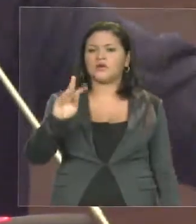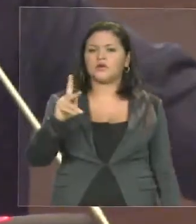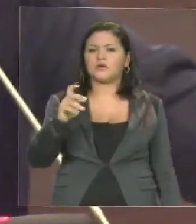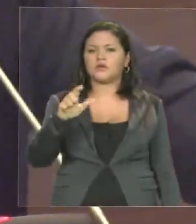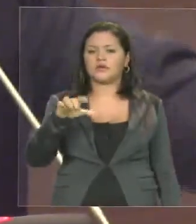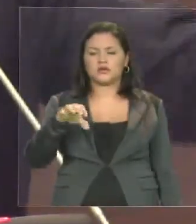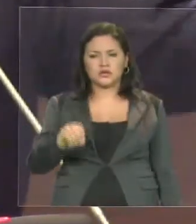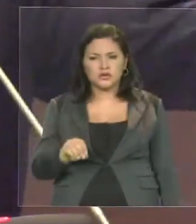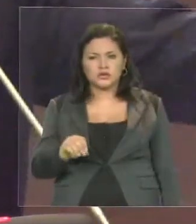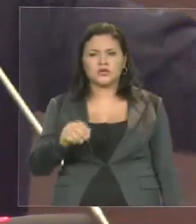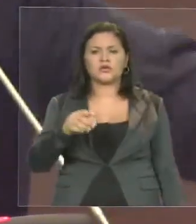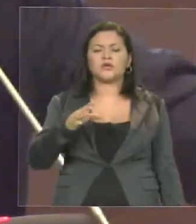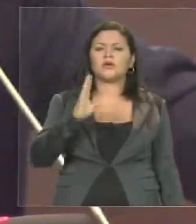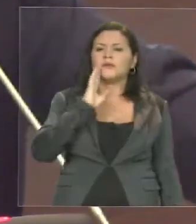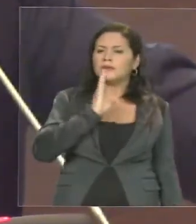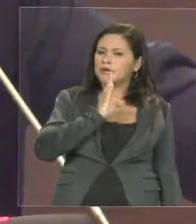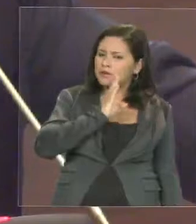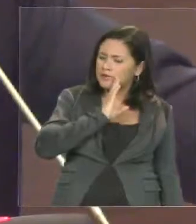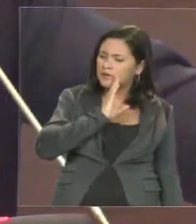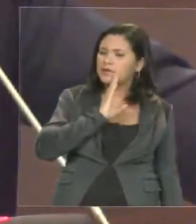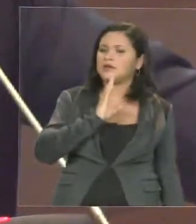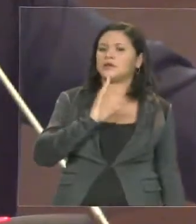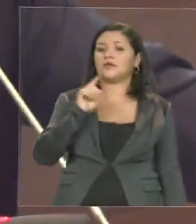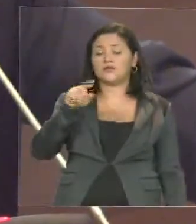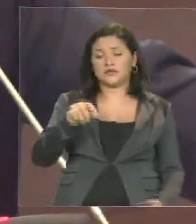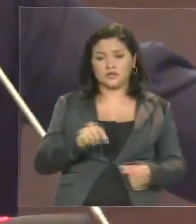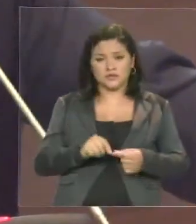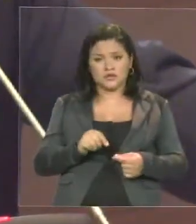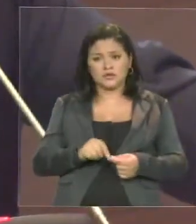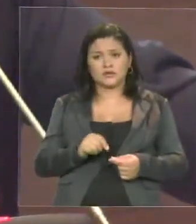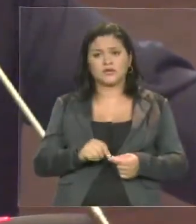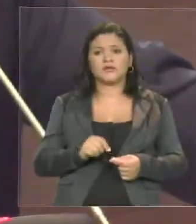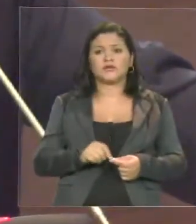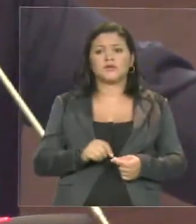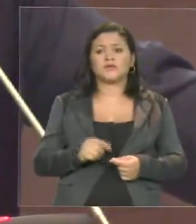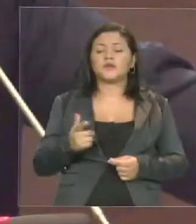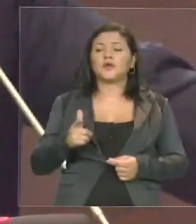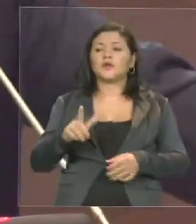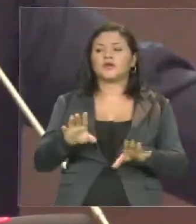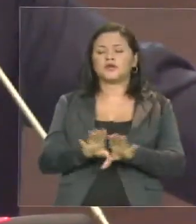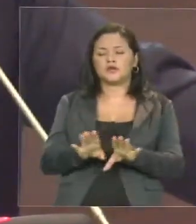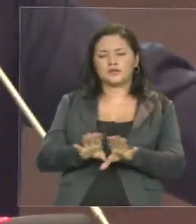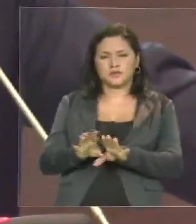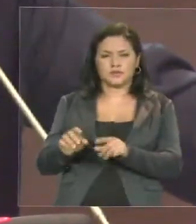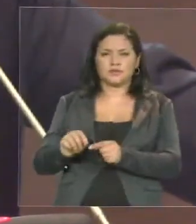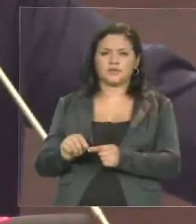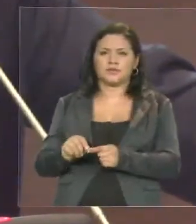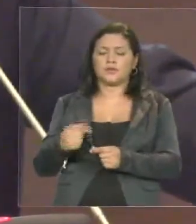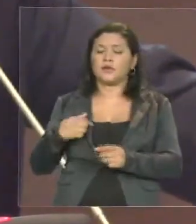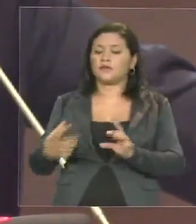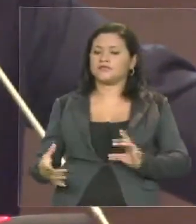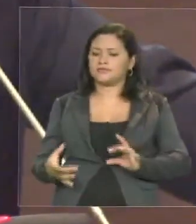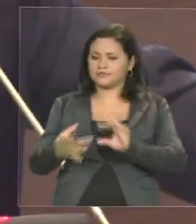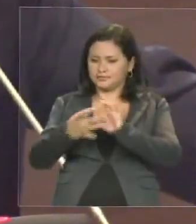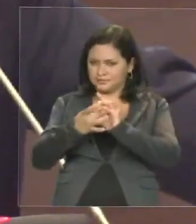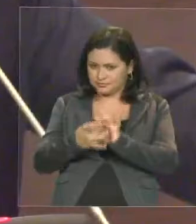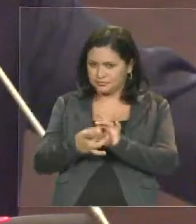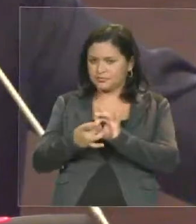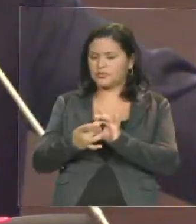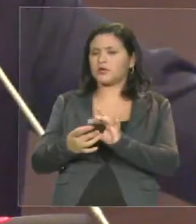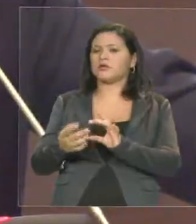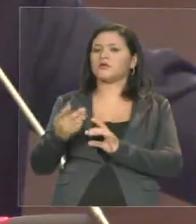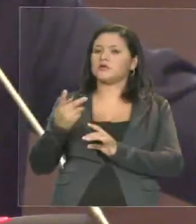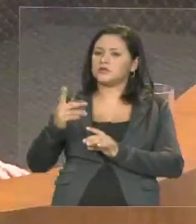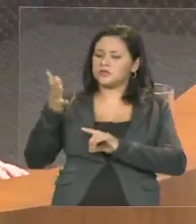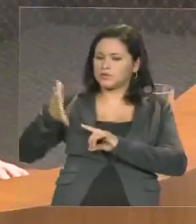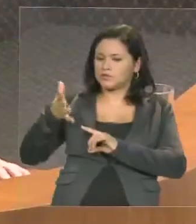você está fazendo, outros também, com certeza, se permitir aqui, farão também. Mas eu somo ao seu pensamento, que é muito legítimo e correto.